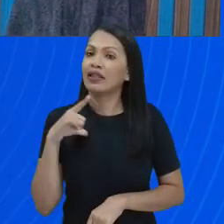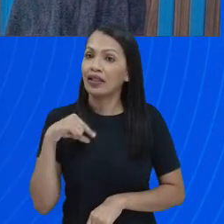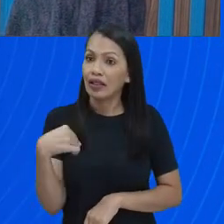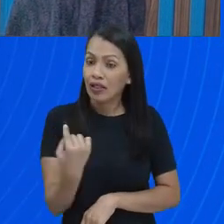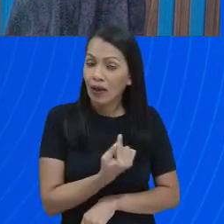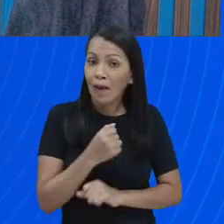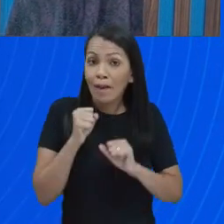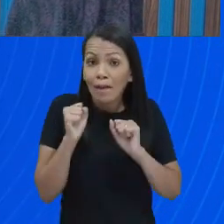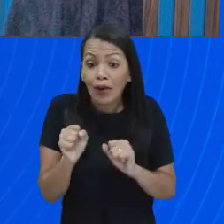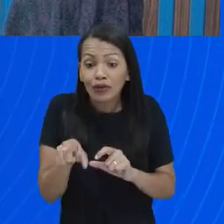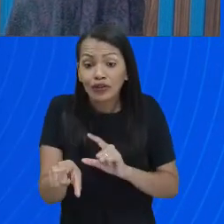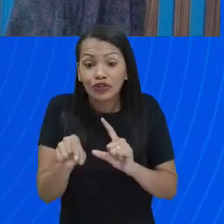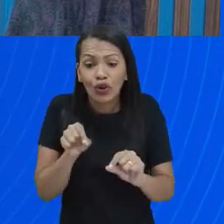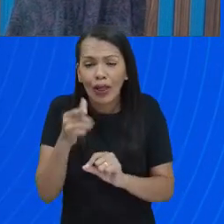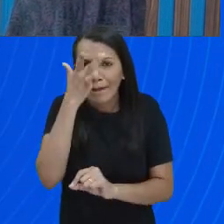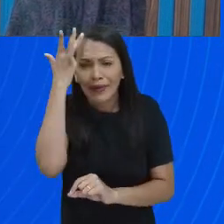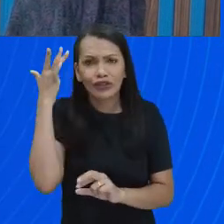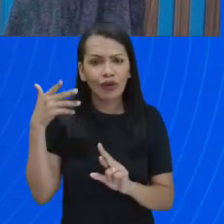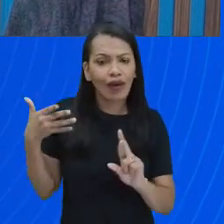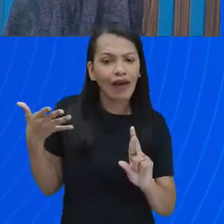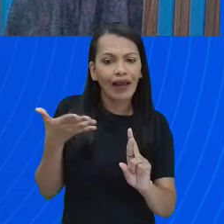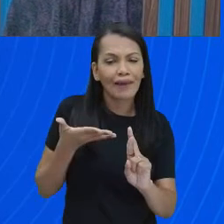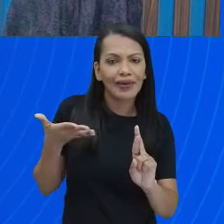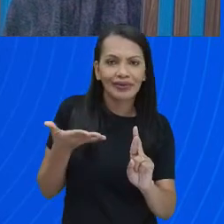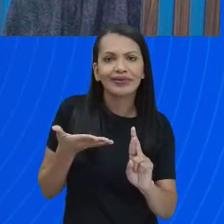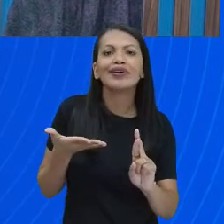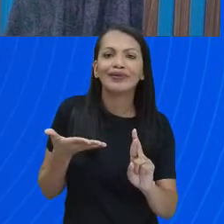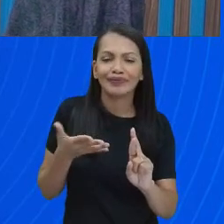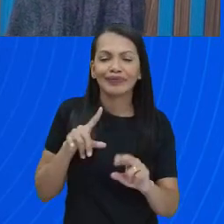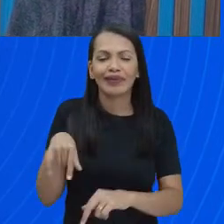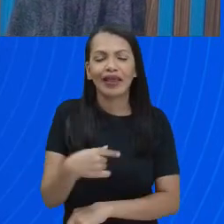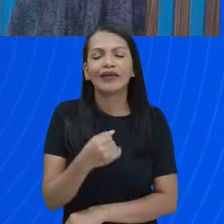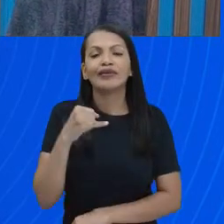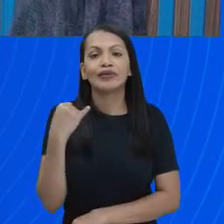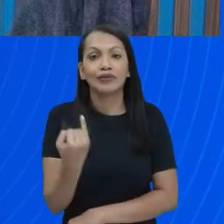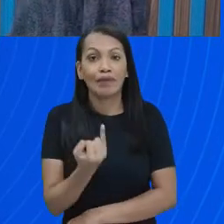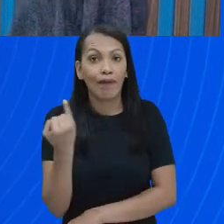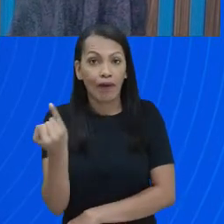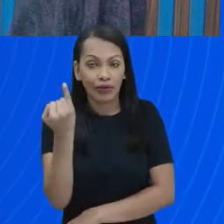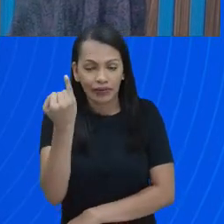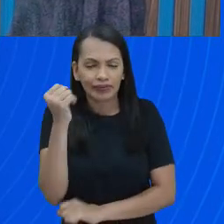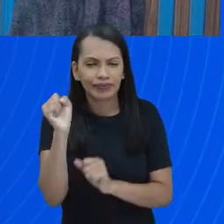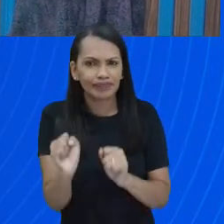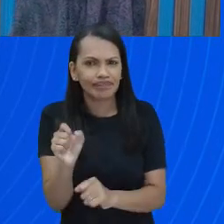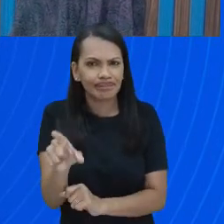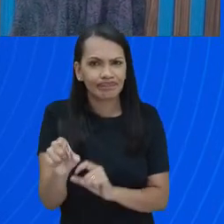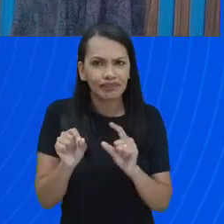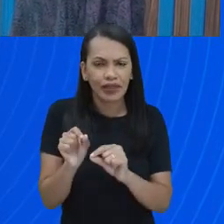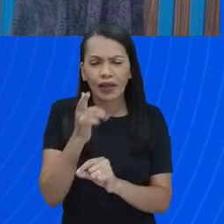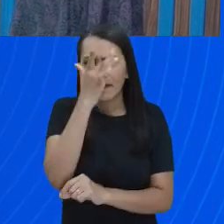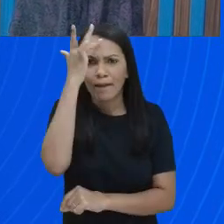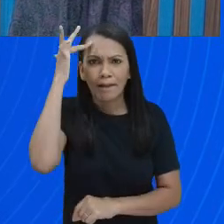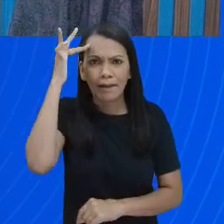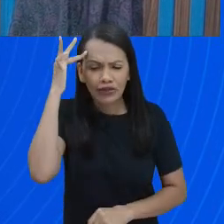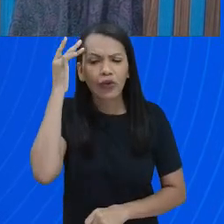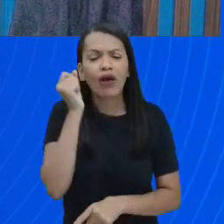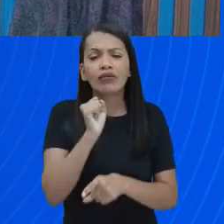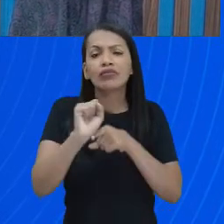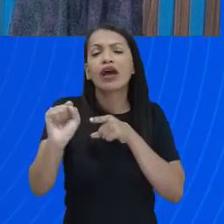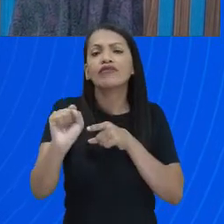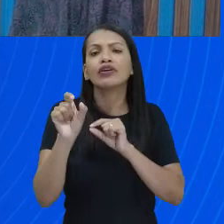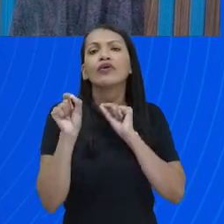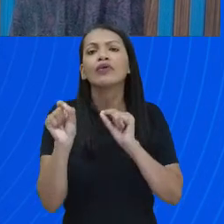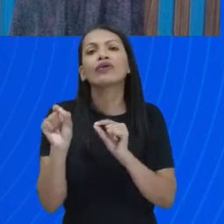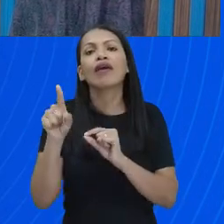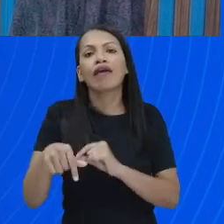pode escolher nossos representantes e é muito importante que a gente possa escolher pessoas que vão defender o